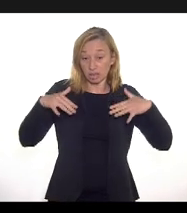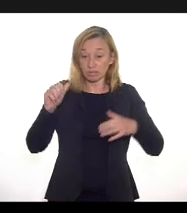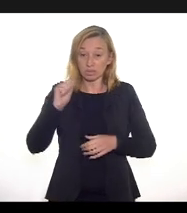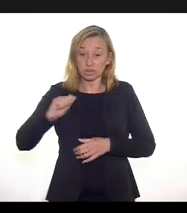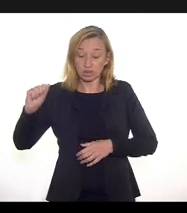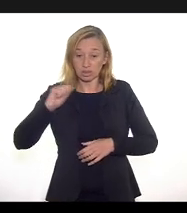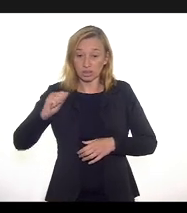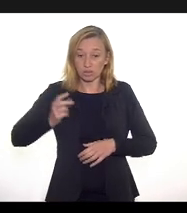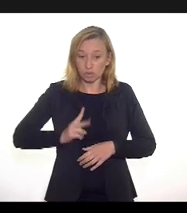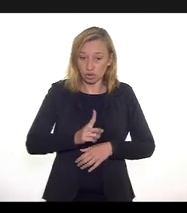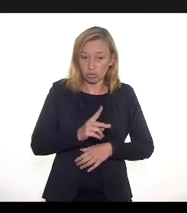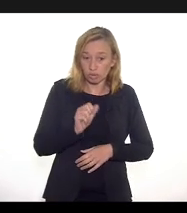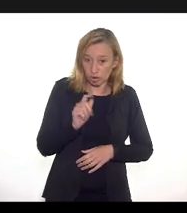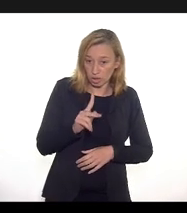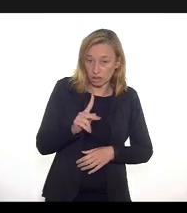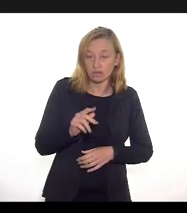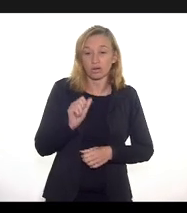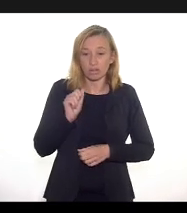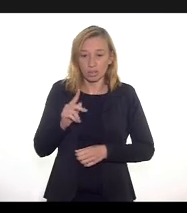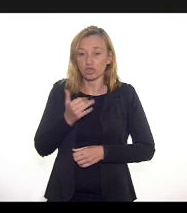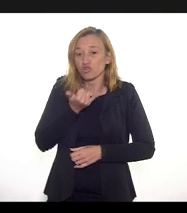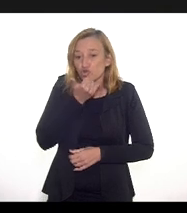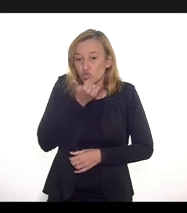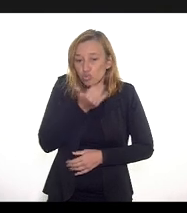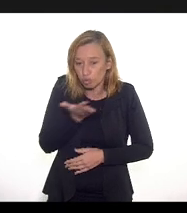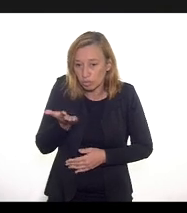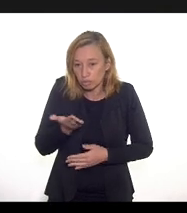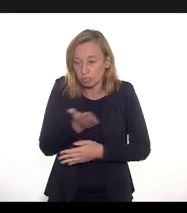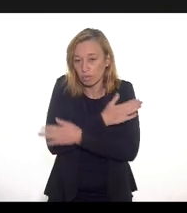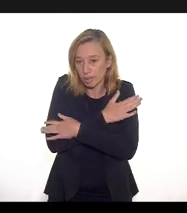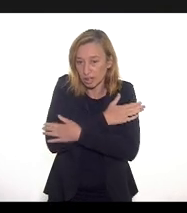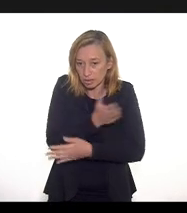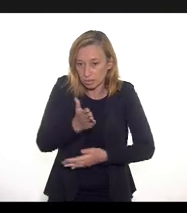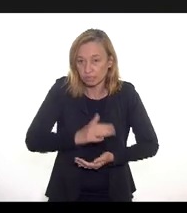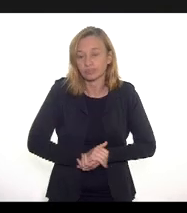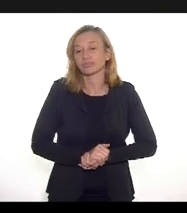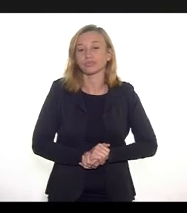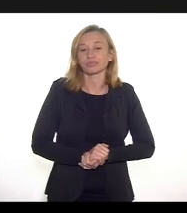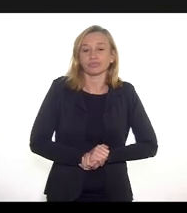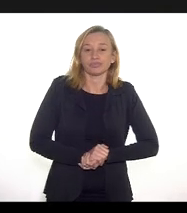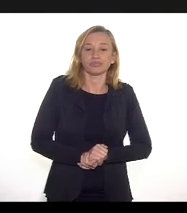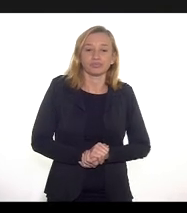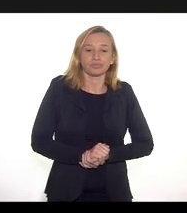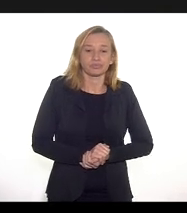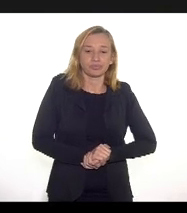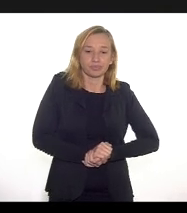fica. Claro, vamos lá. Tá? Desculpa aí. Um abraço a todos.